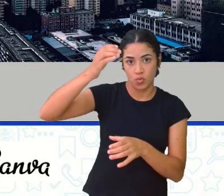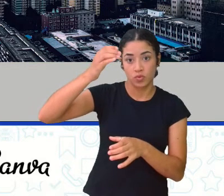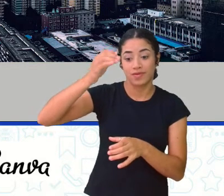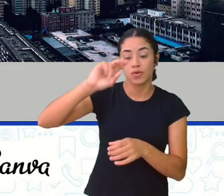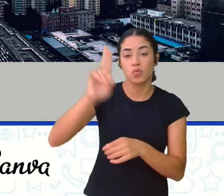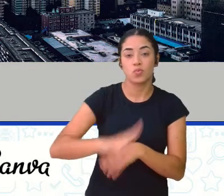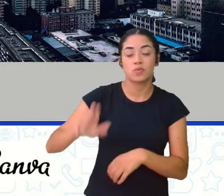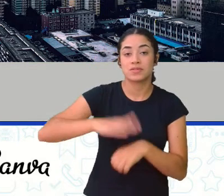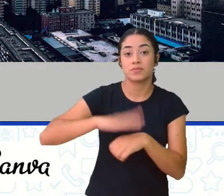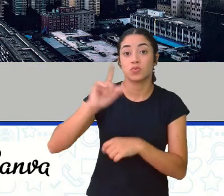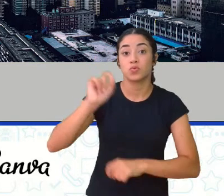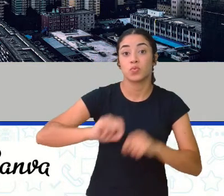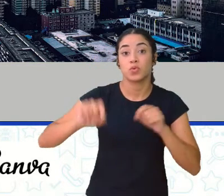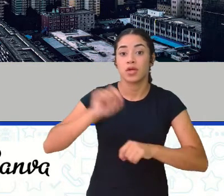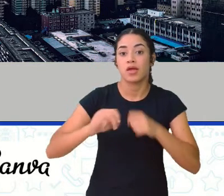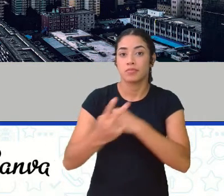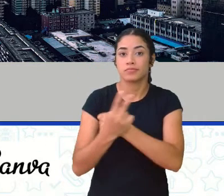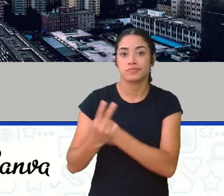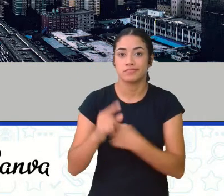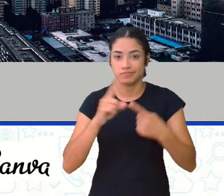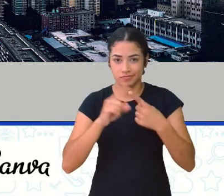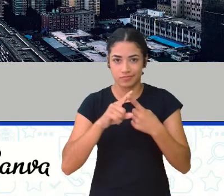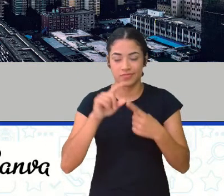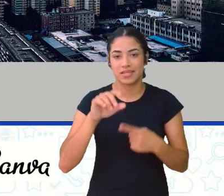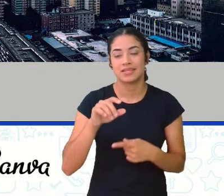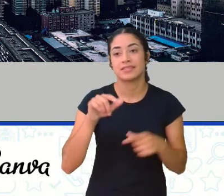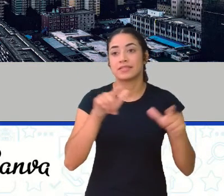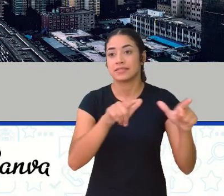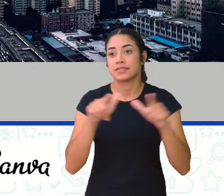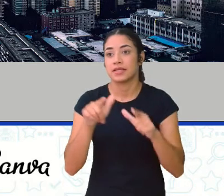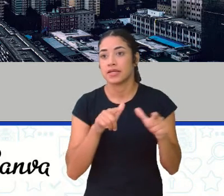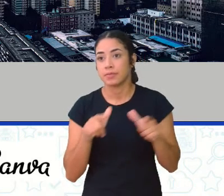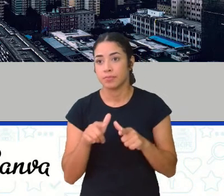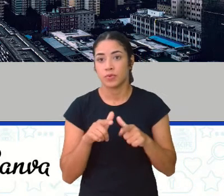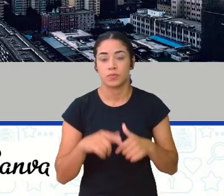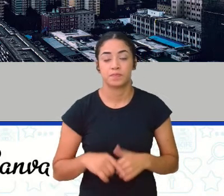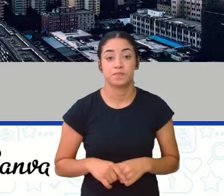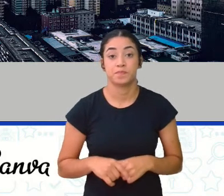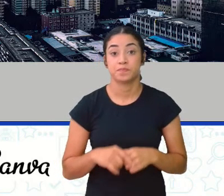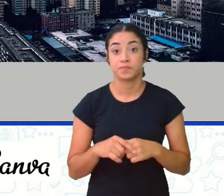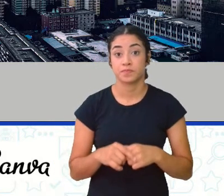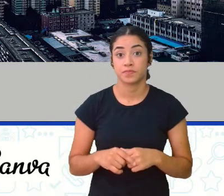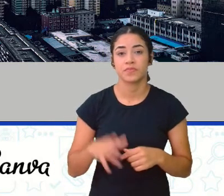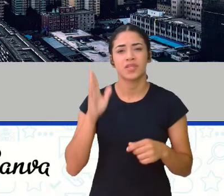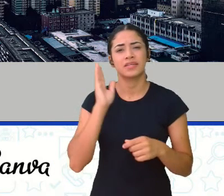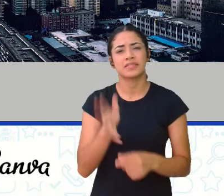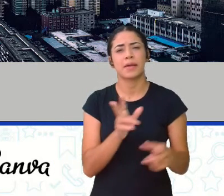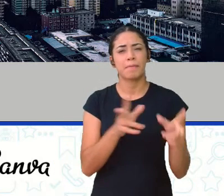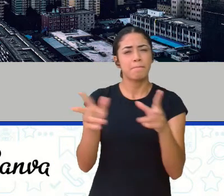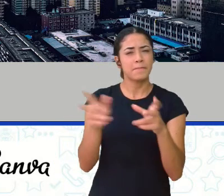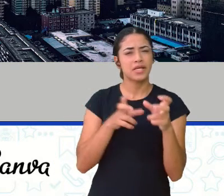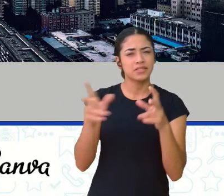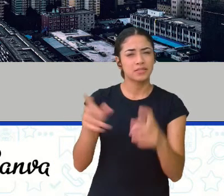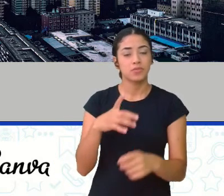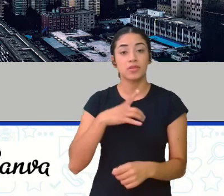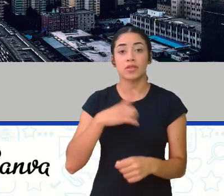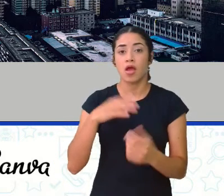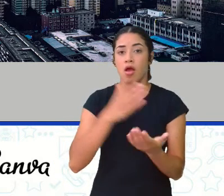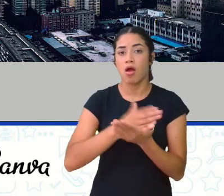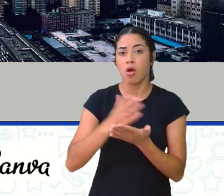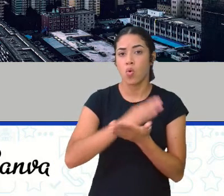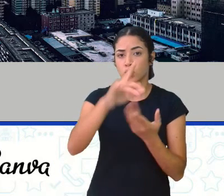isolantes cerâmicos. Eu acredito que vocês já observaram nos postes, né, aí da casa de vocês, alguns tipos desses